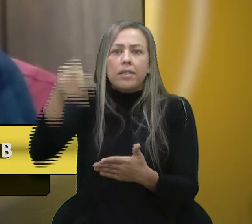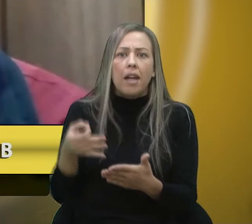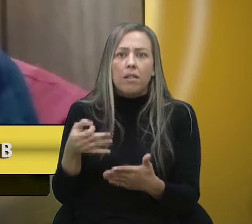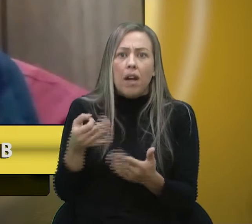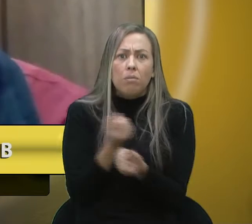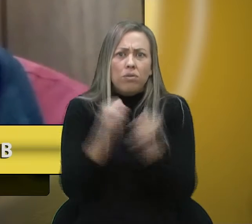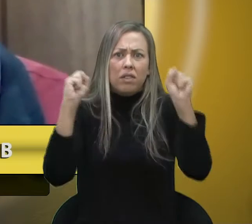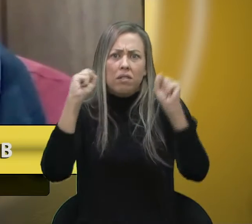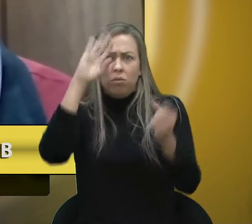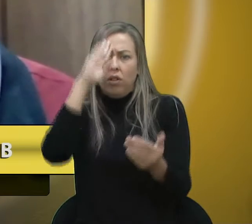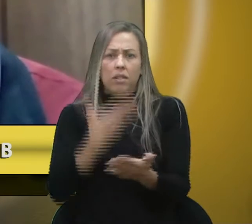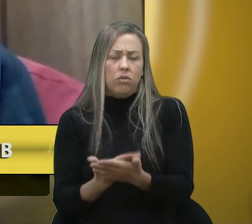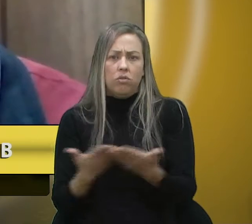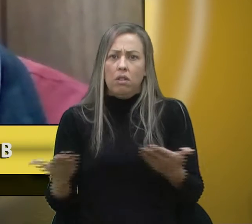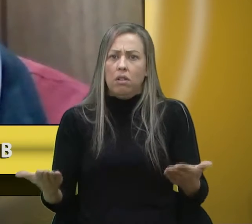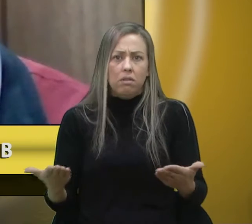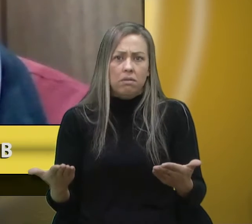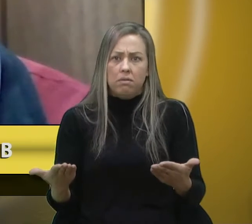absurda.